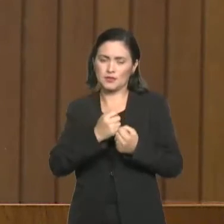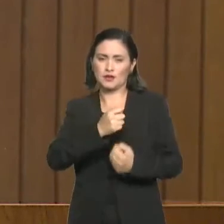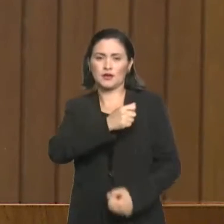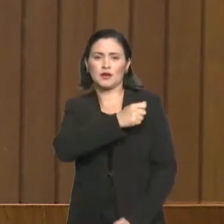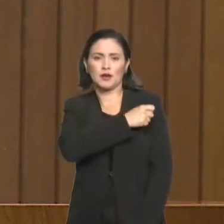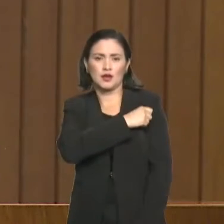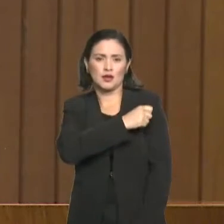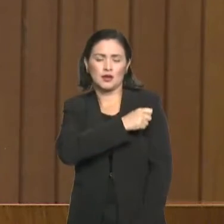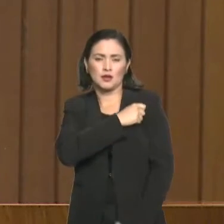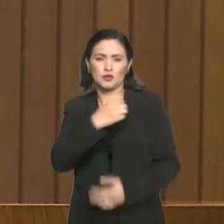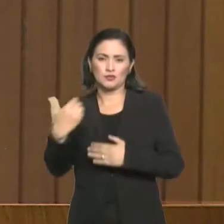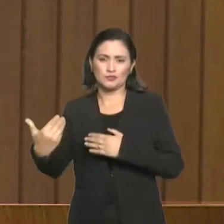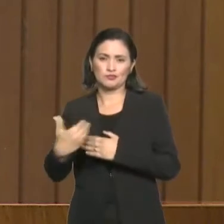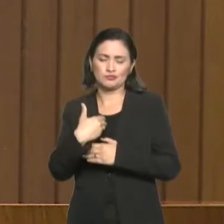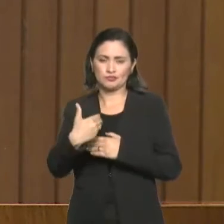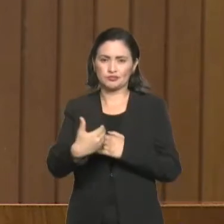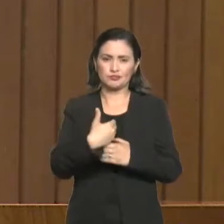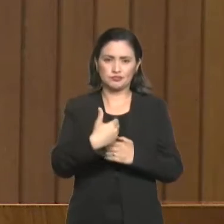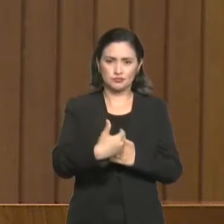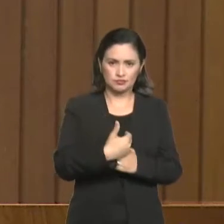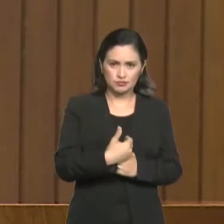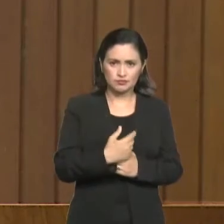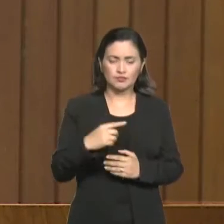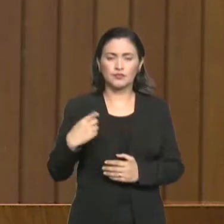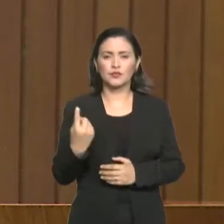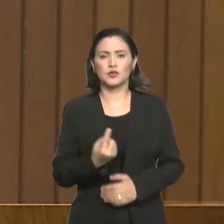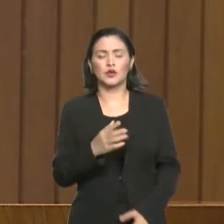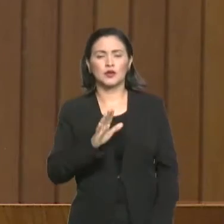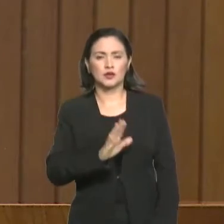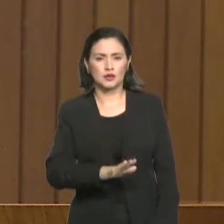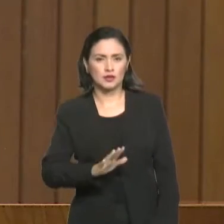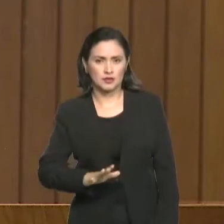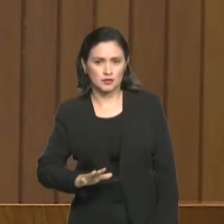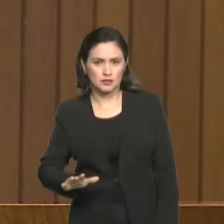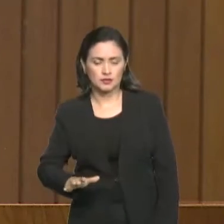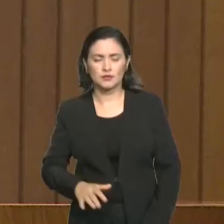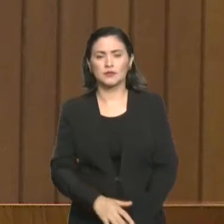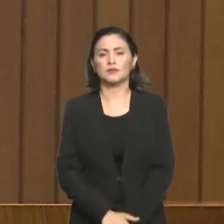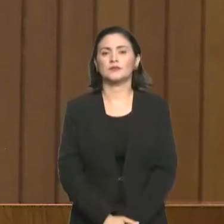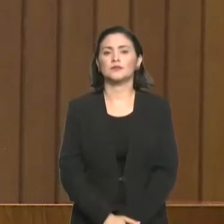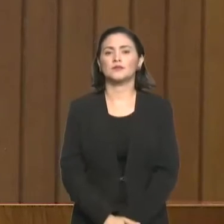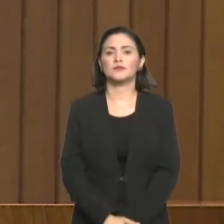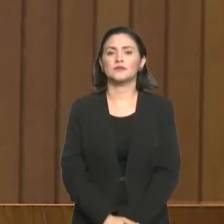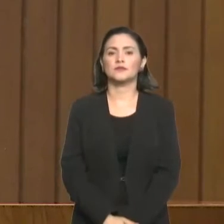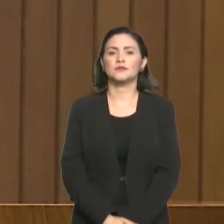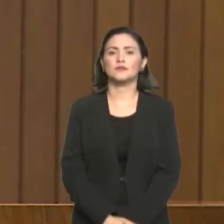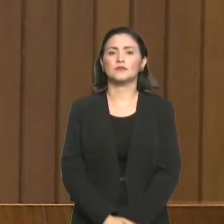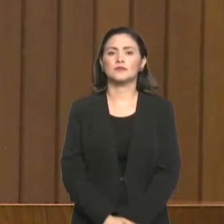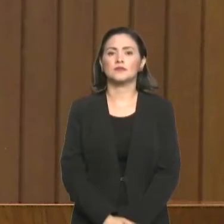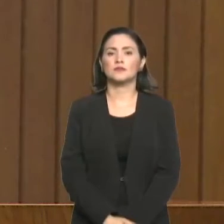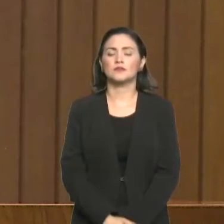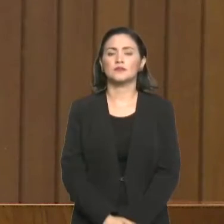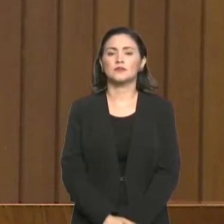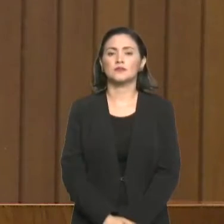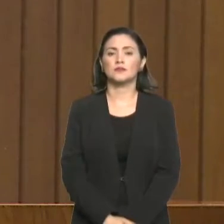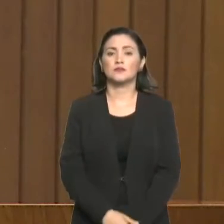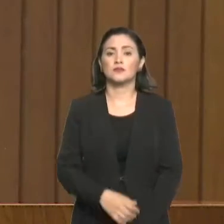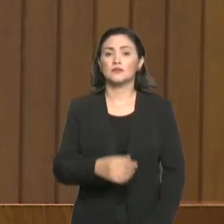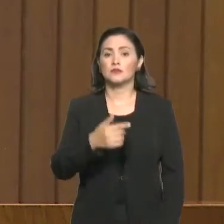alunas, as nossas crianças, as crianças da nossa cidade. De